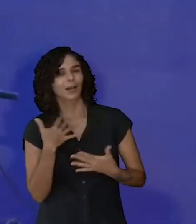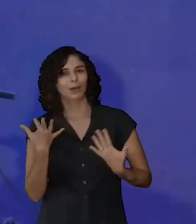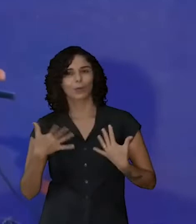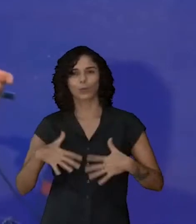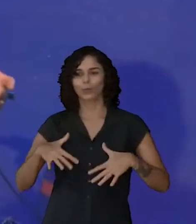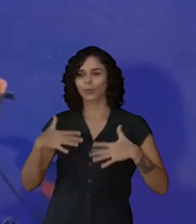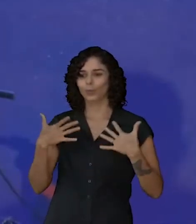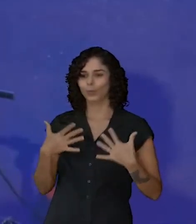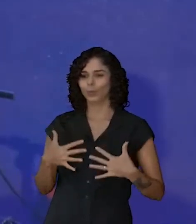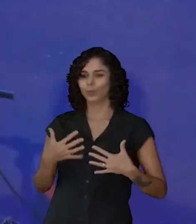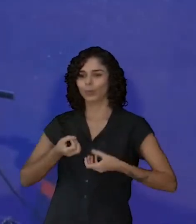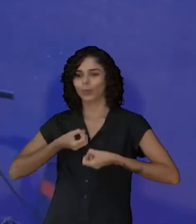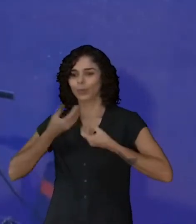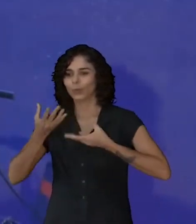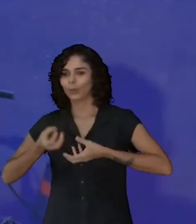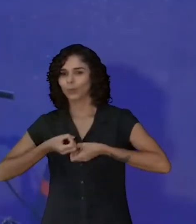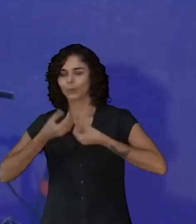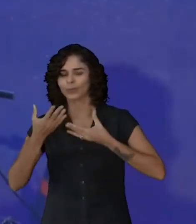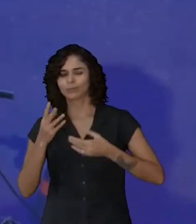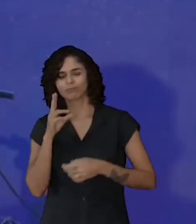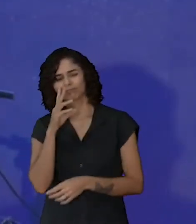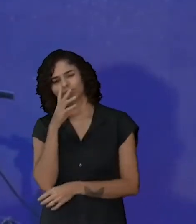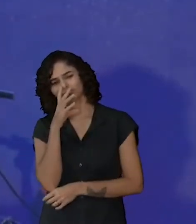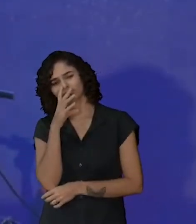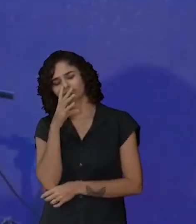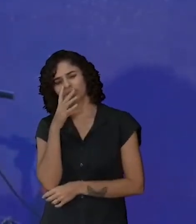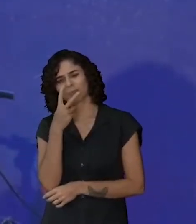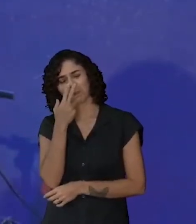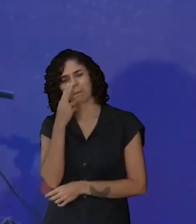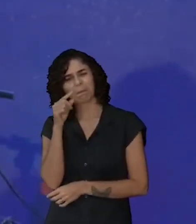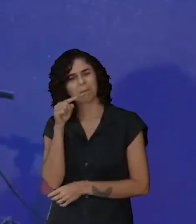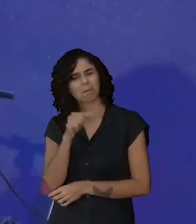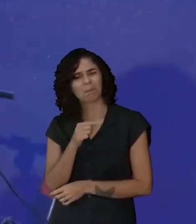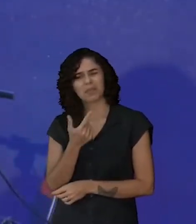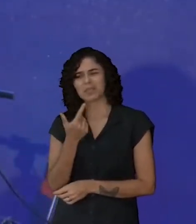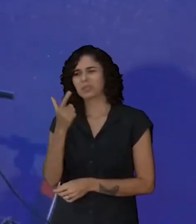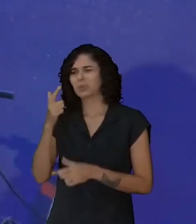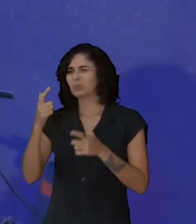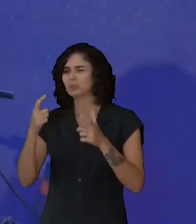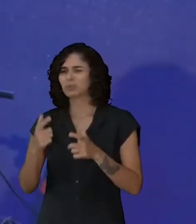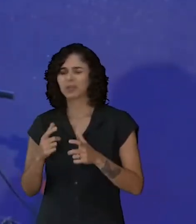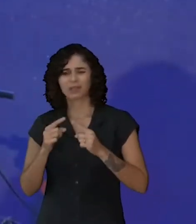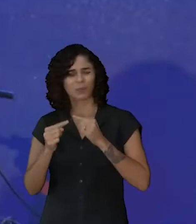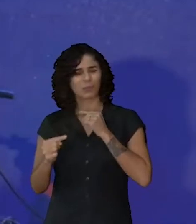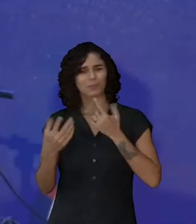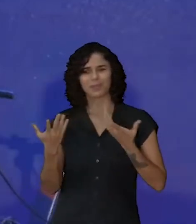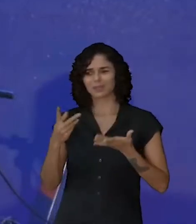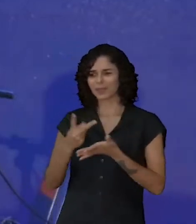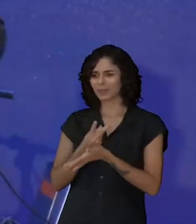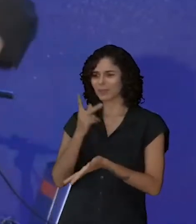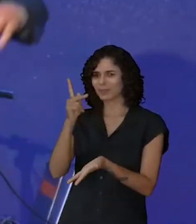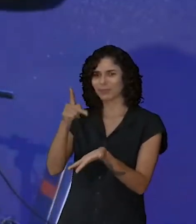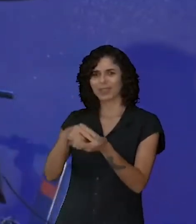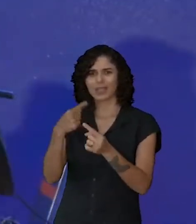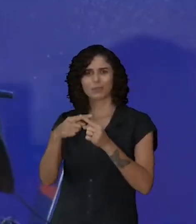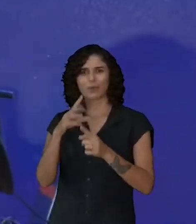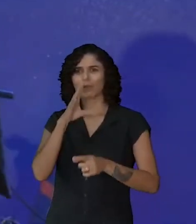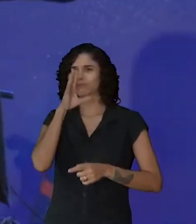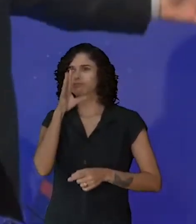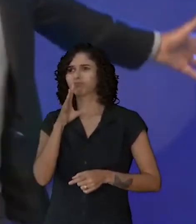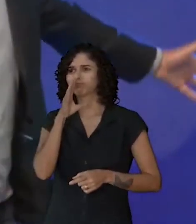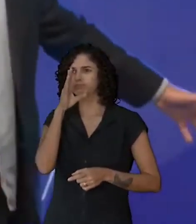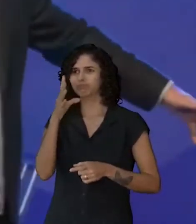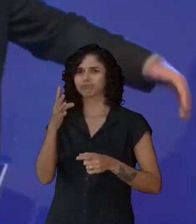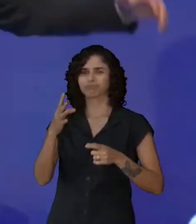está lá. E quando você ouve a pessoa contando, parece que ele estava em outro lugar, em outro evento. Você já viu? Aquela pessoa